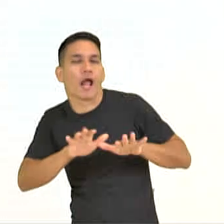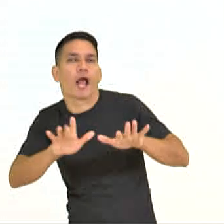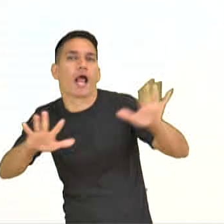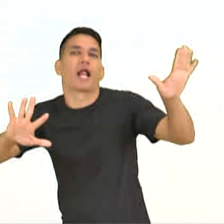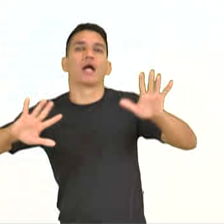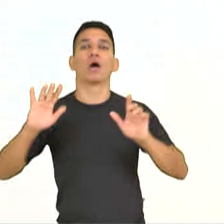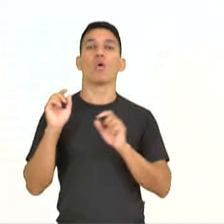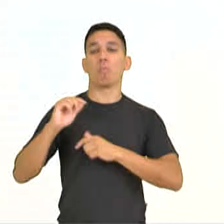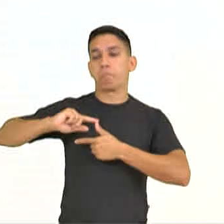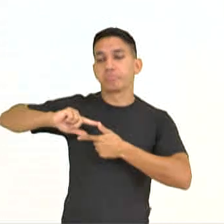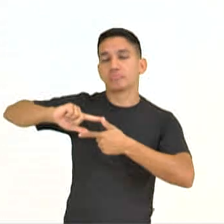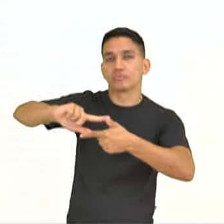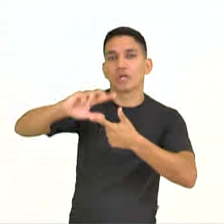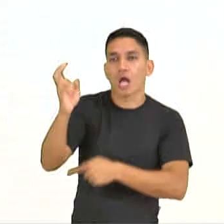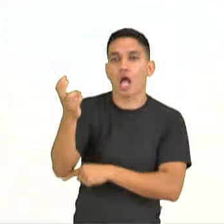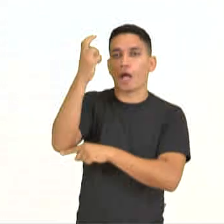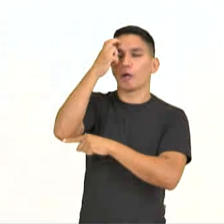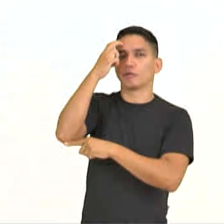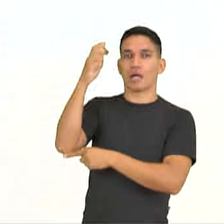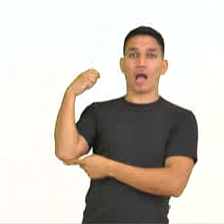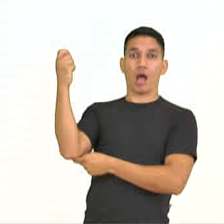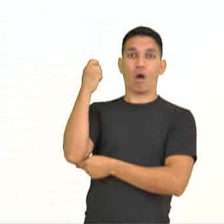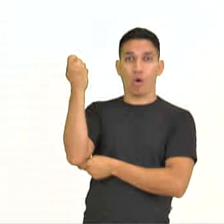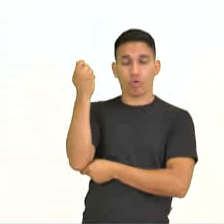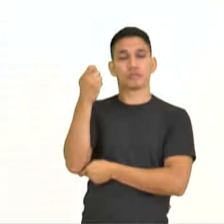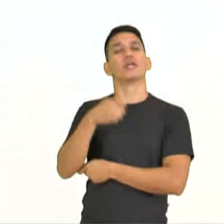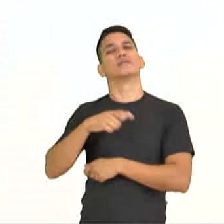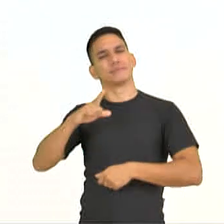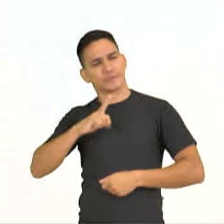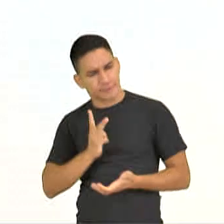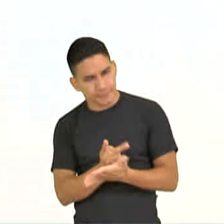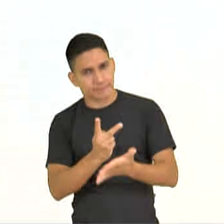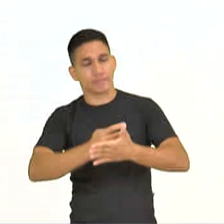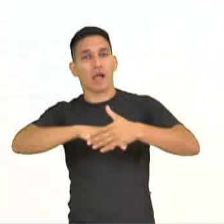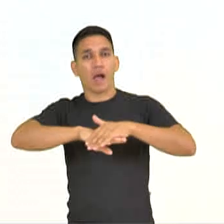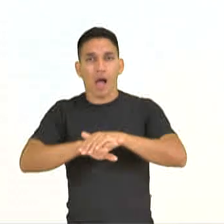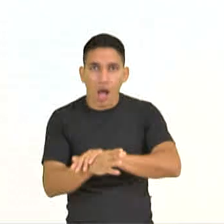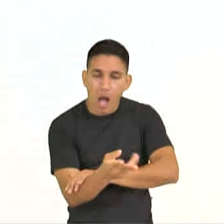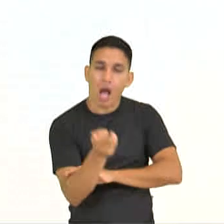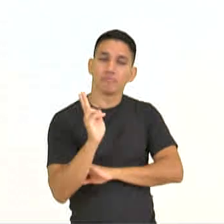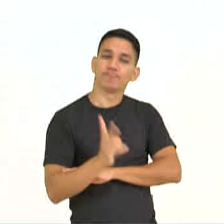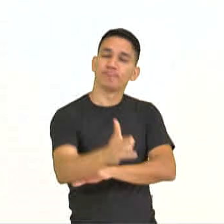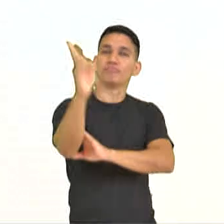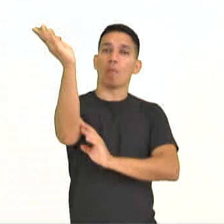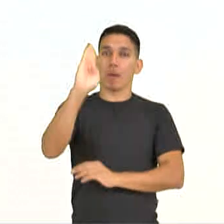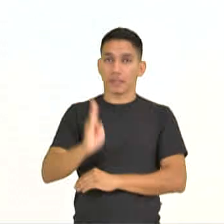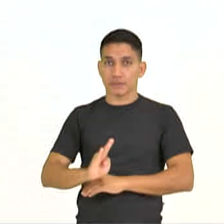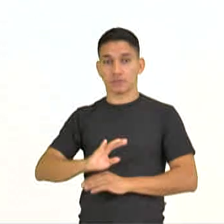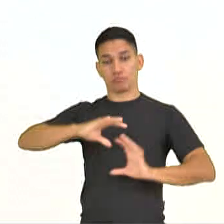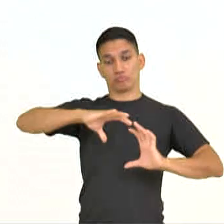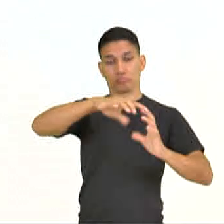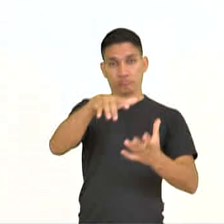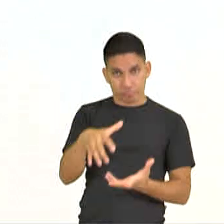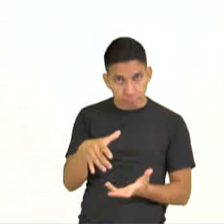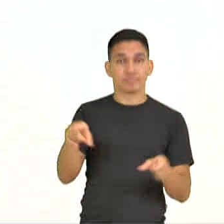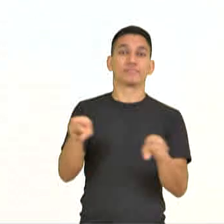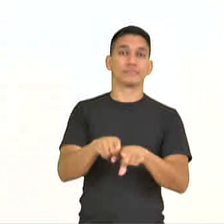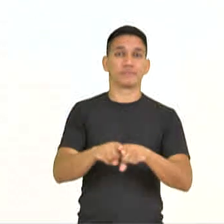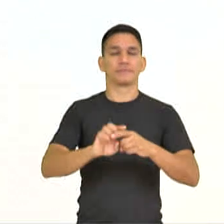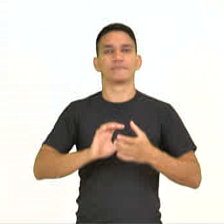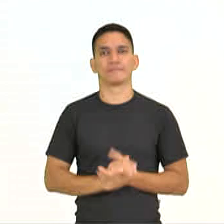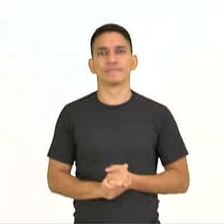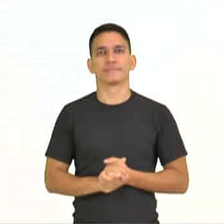cultura gaúcha. Cultivam a cultura e os costumes do Rio Grande do Sul no Brasil e no mundo. Visam o resgate e